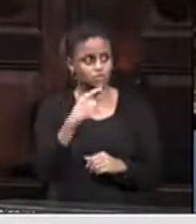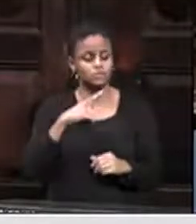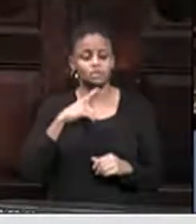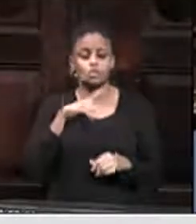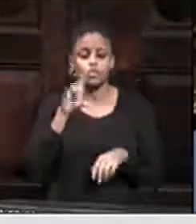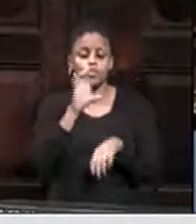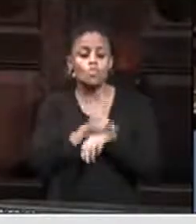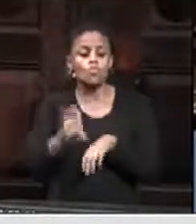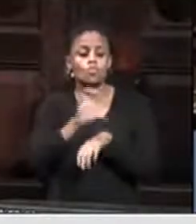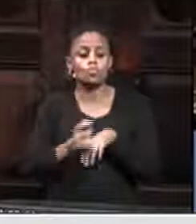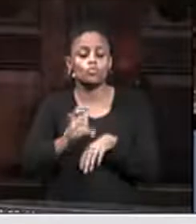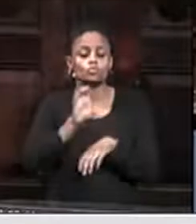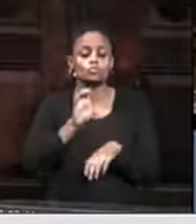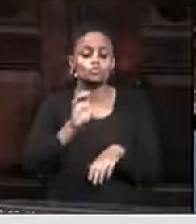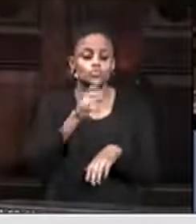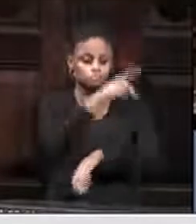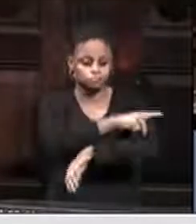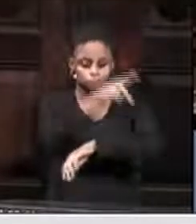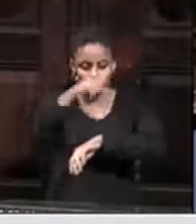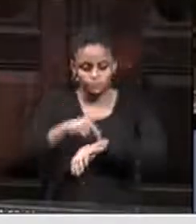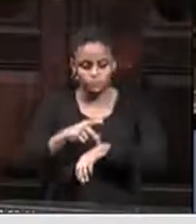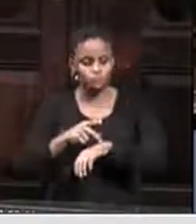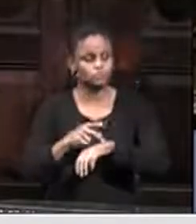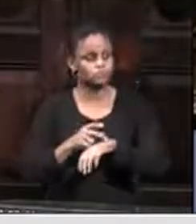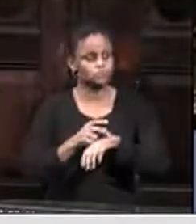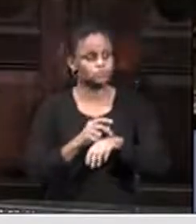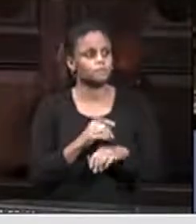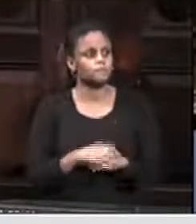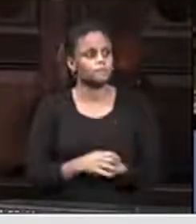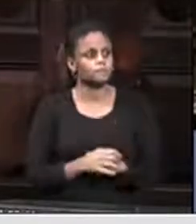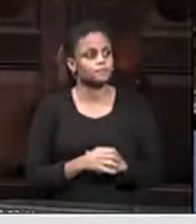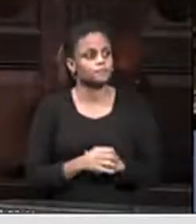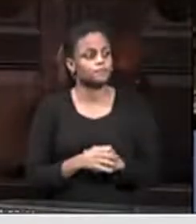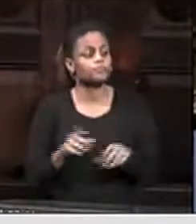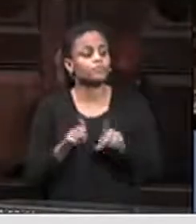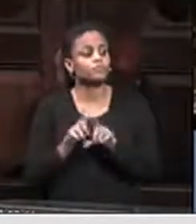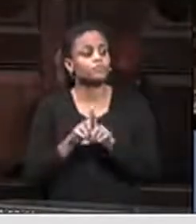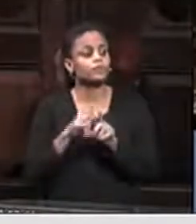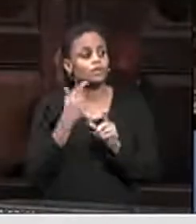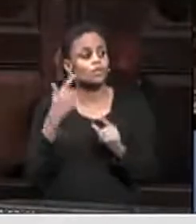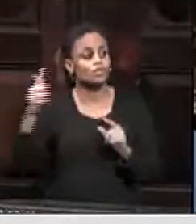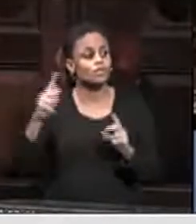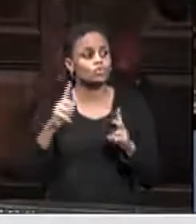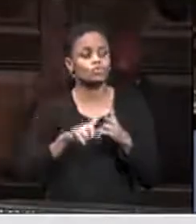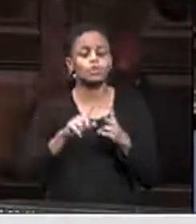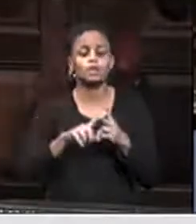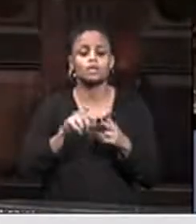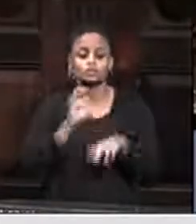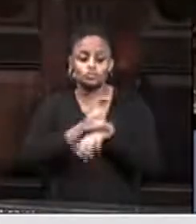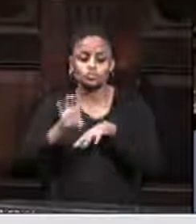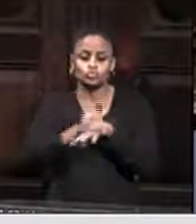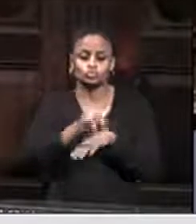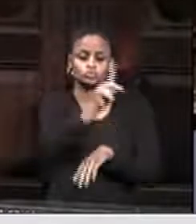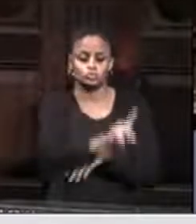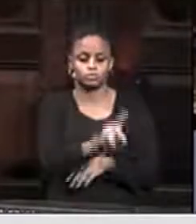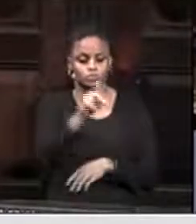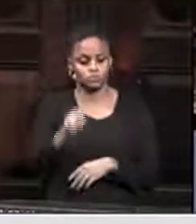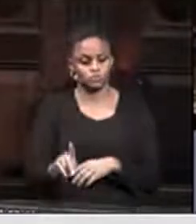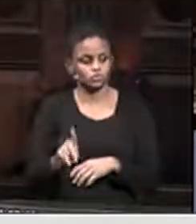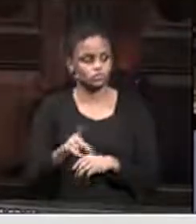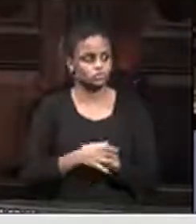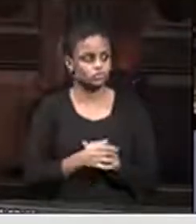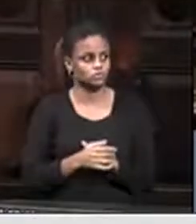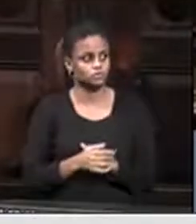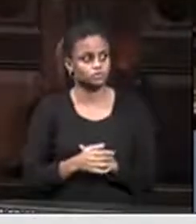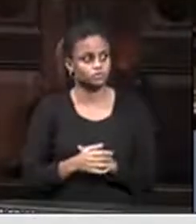pedagogia, formação de professores em nível superior. Mas além do ISERG, eu quero falar do curso normal de nível médio. Me refiro